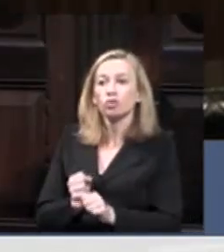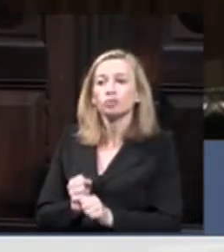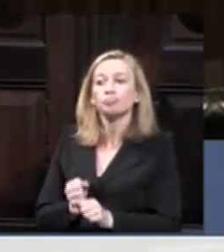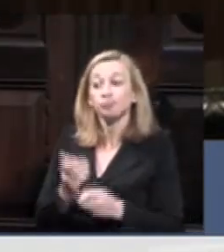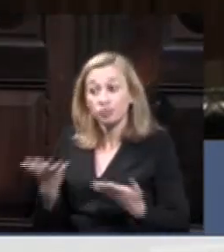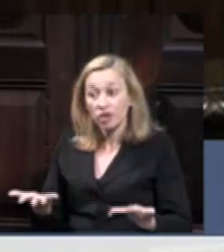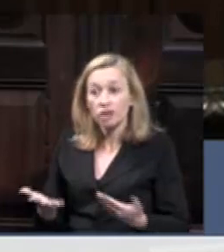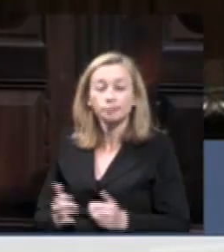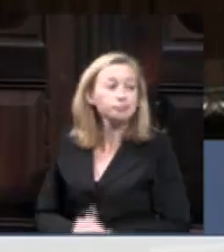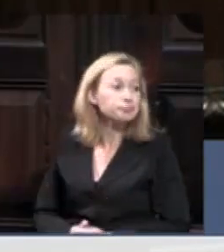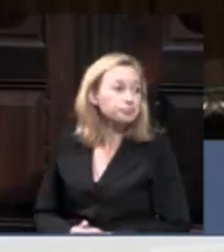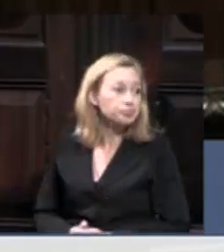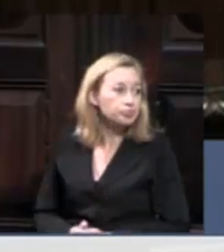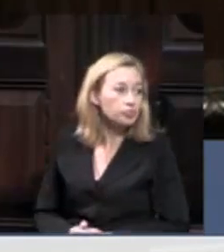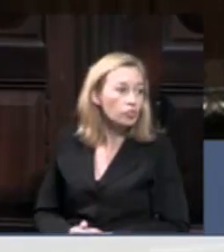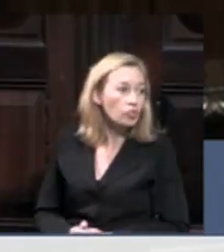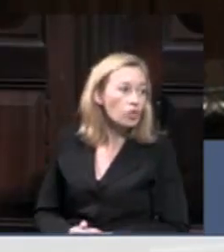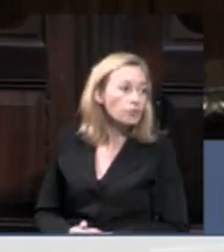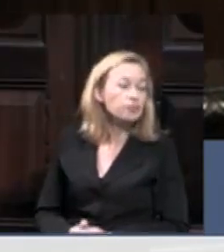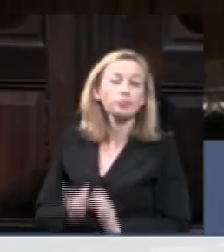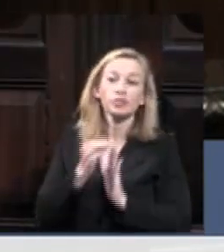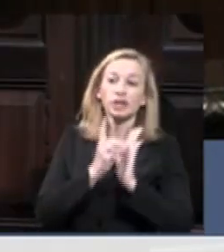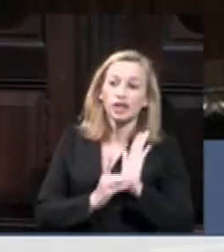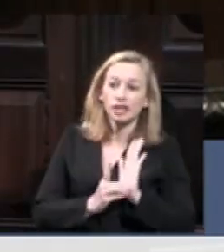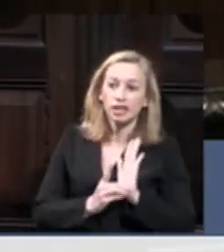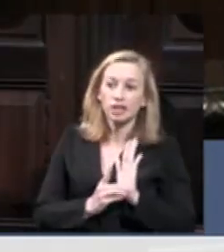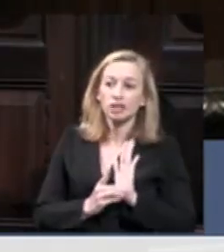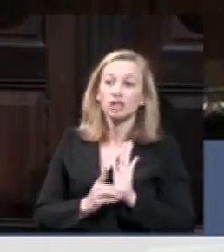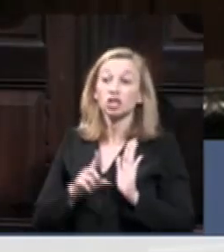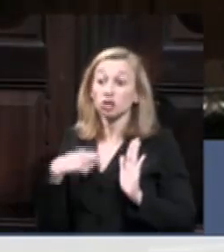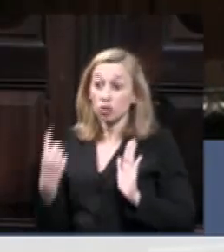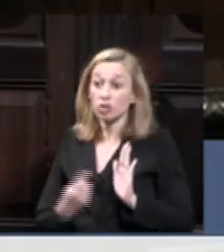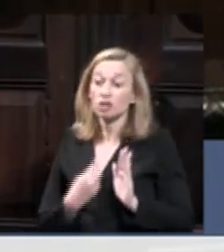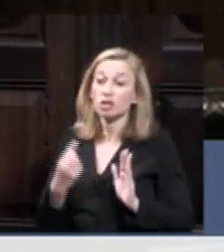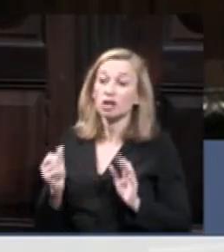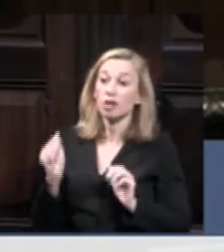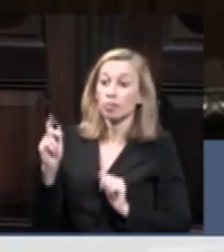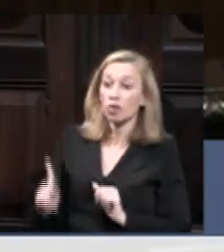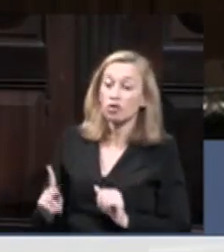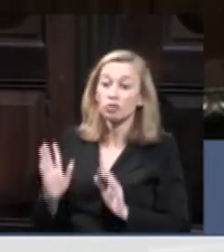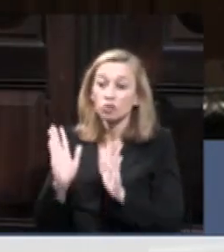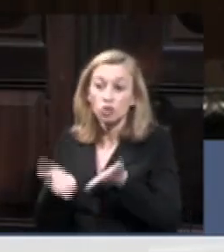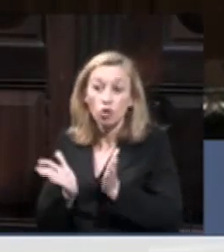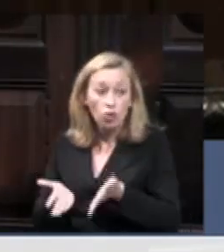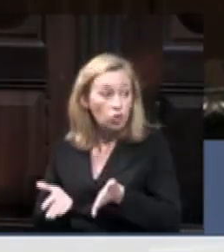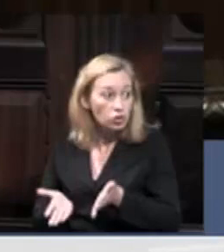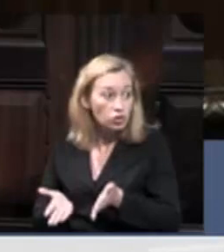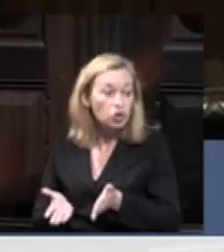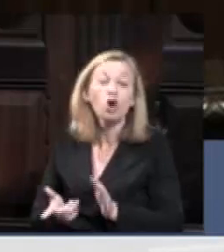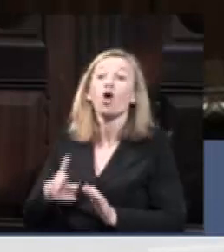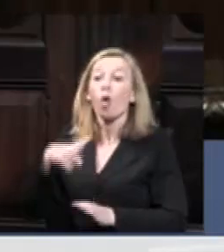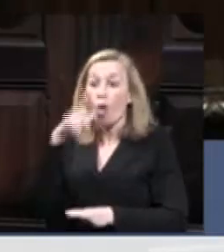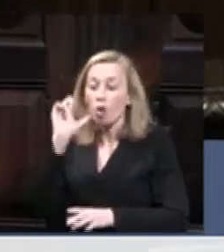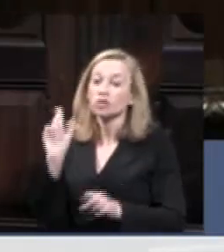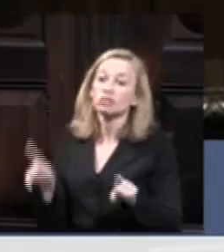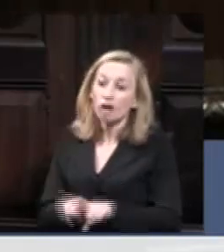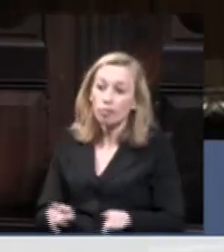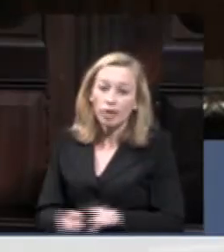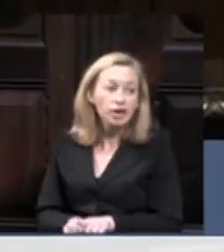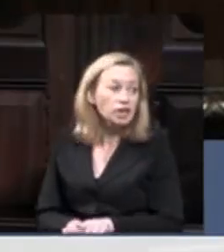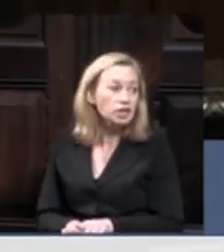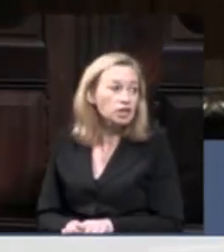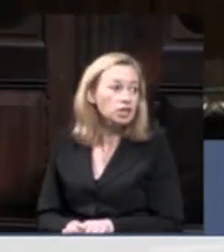linkando com o decreto legislativo que aprovamos hoje e com o decreto legislativo que aprovamos ontem,